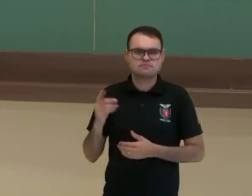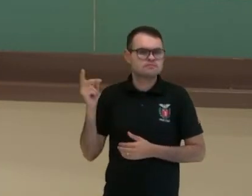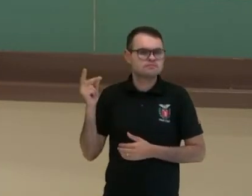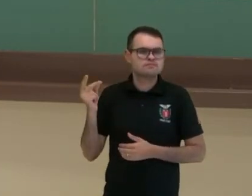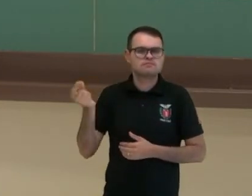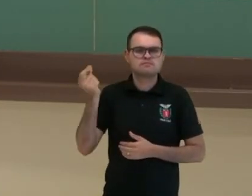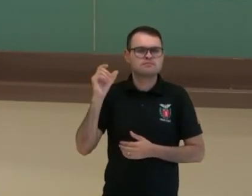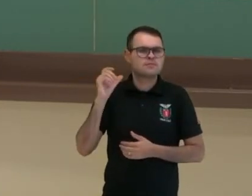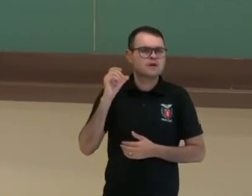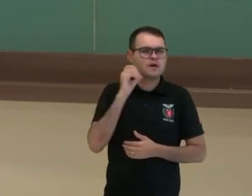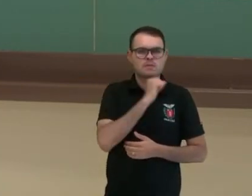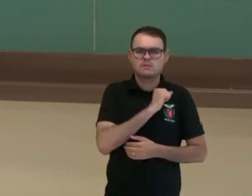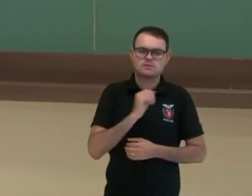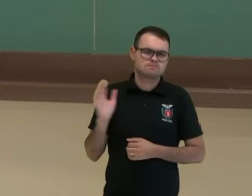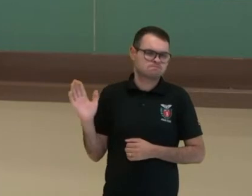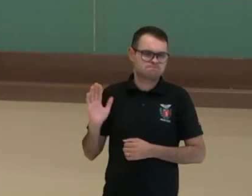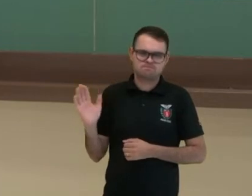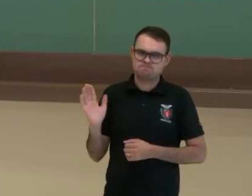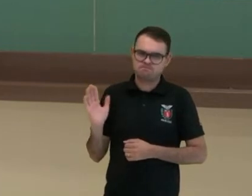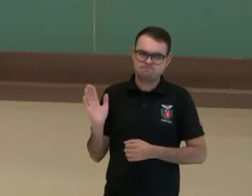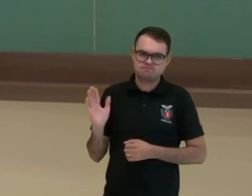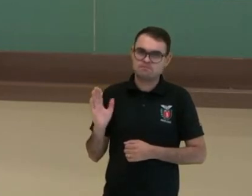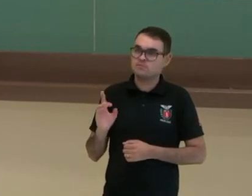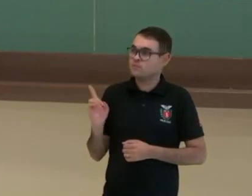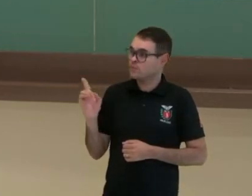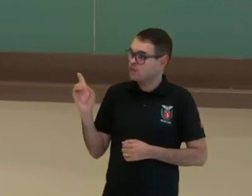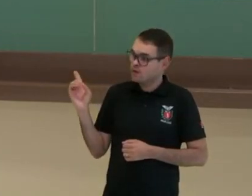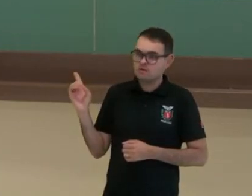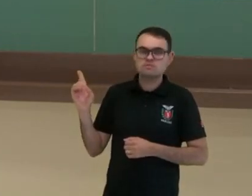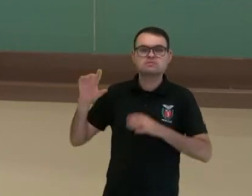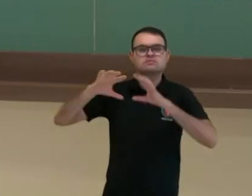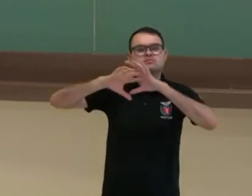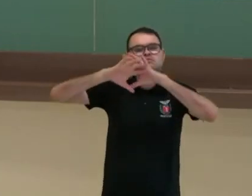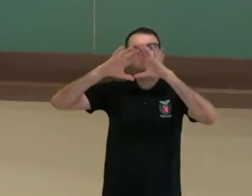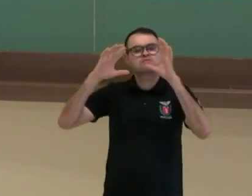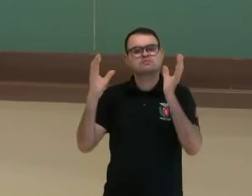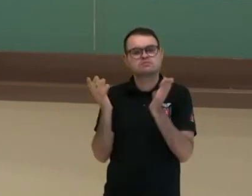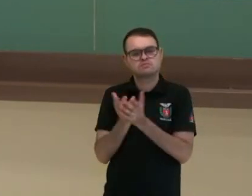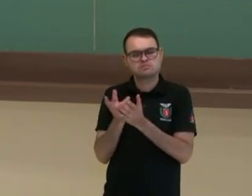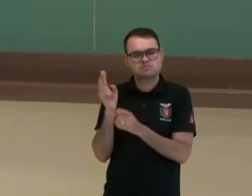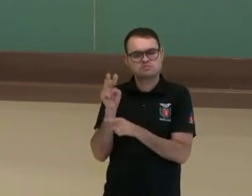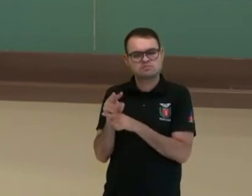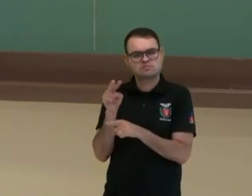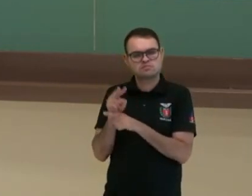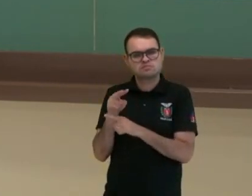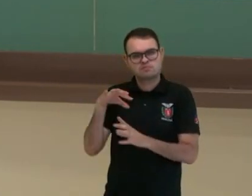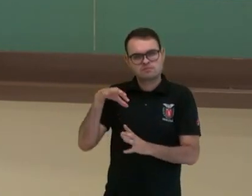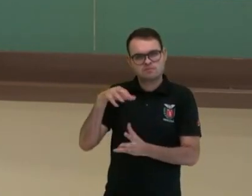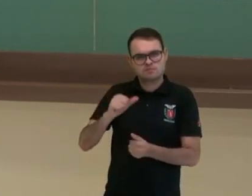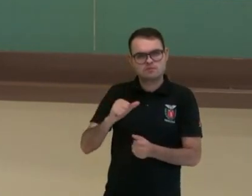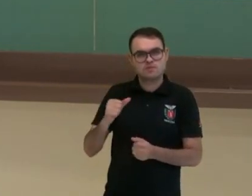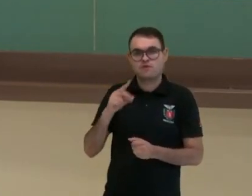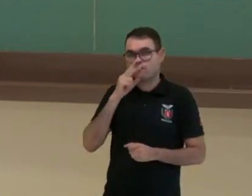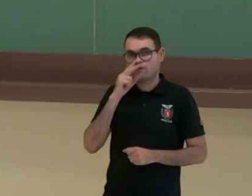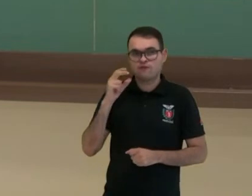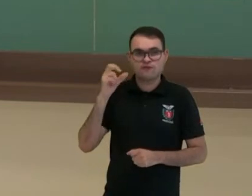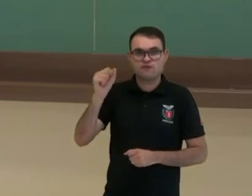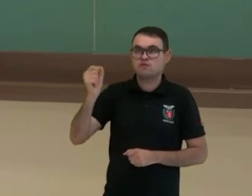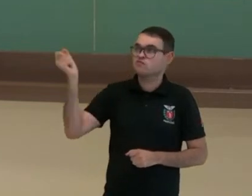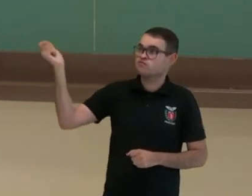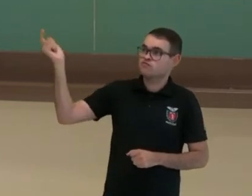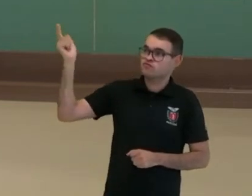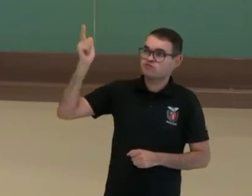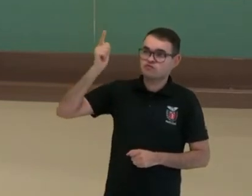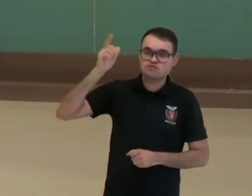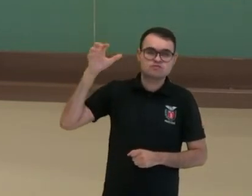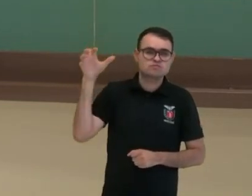dia para a noite. Essa camada protege o nosso planeta da forte radiação solar que atinge a